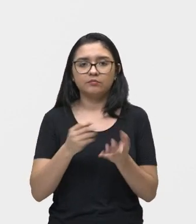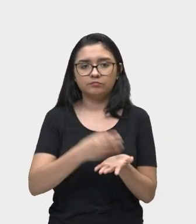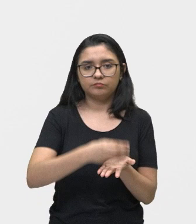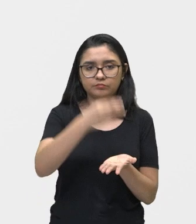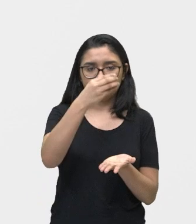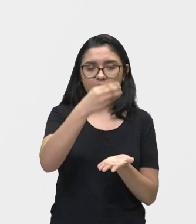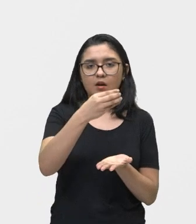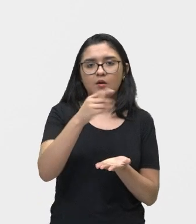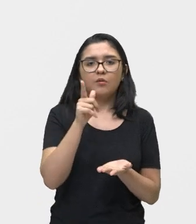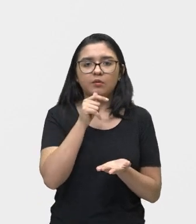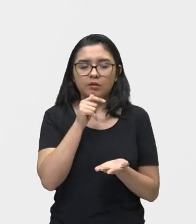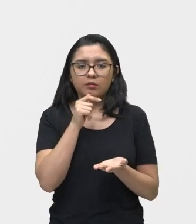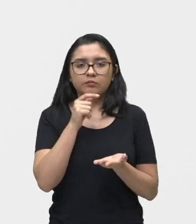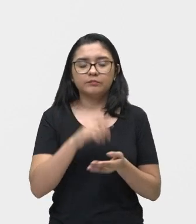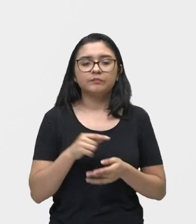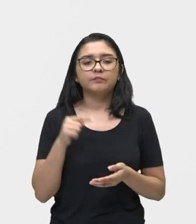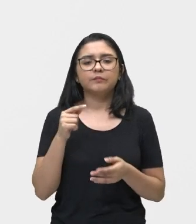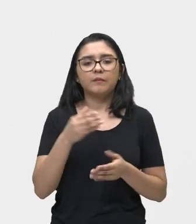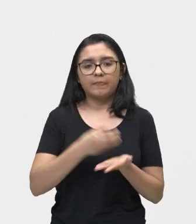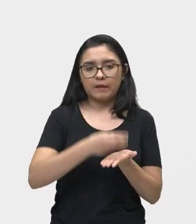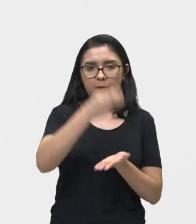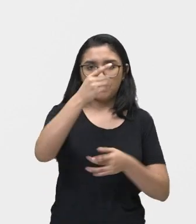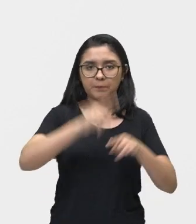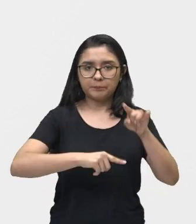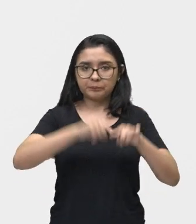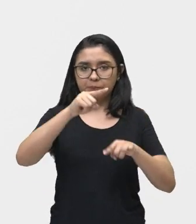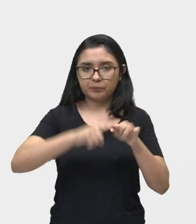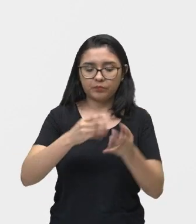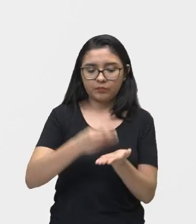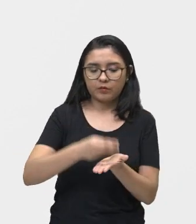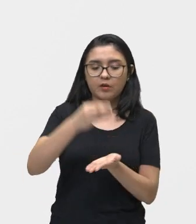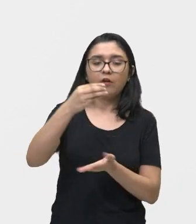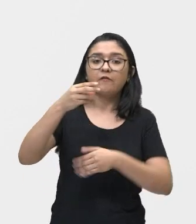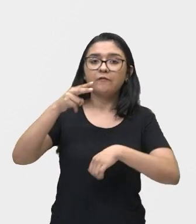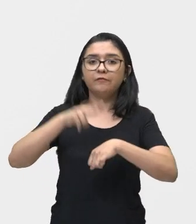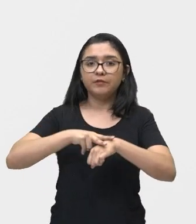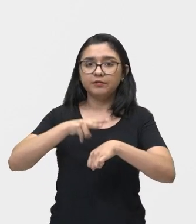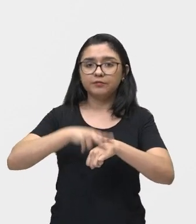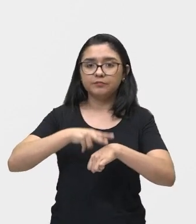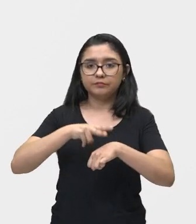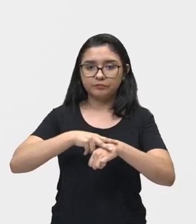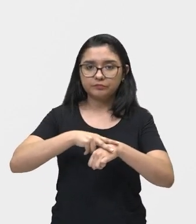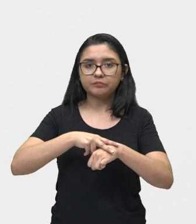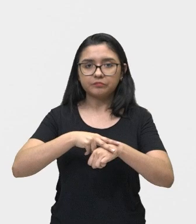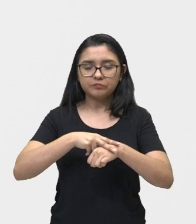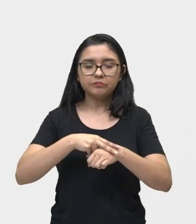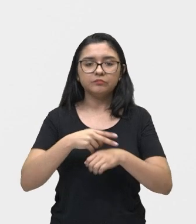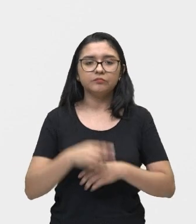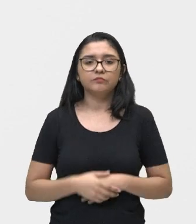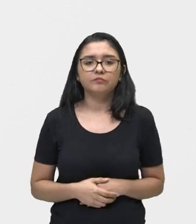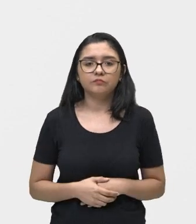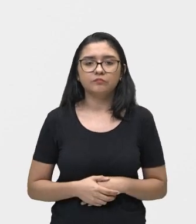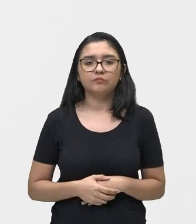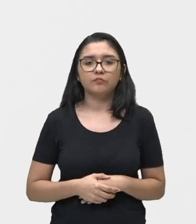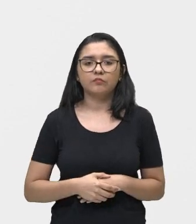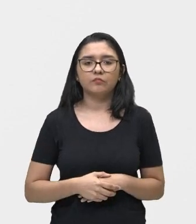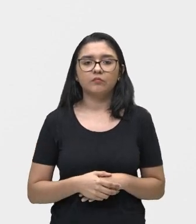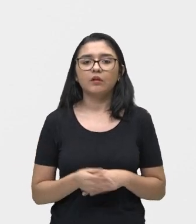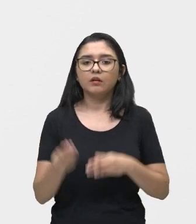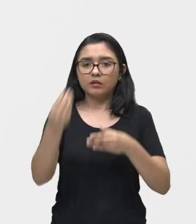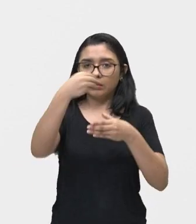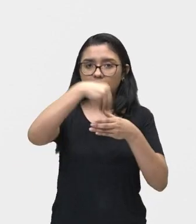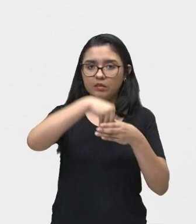calor. Ela é constituída por uma ampola de vidro com faces espelhadas. As faces